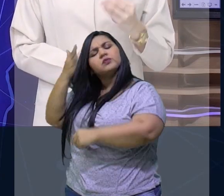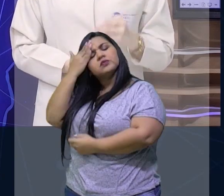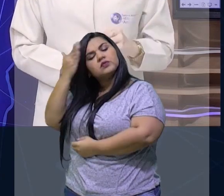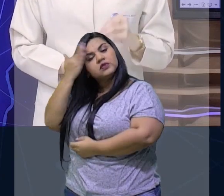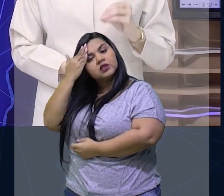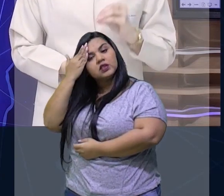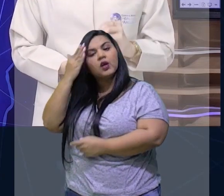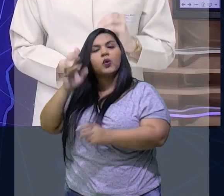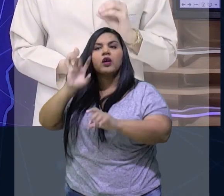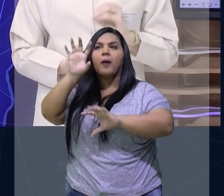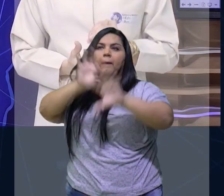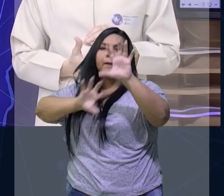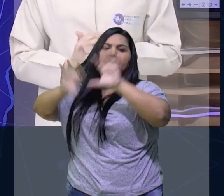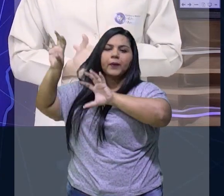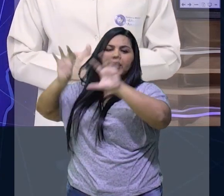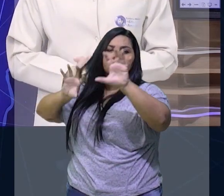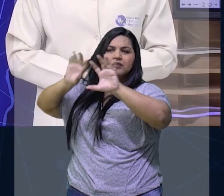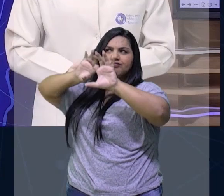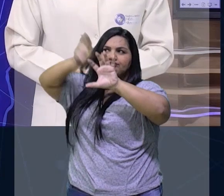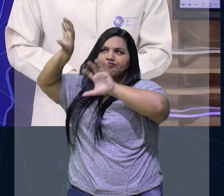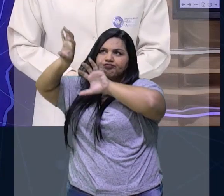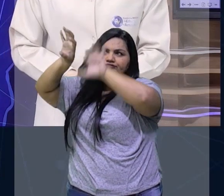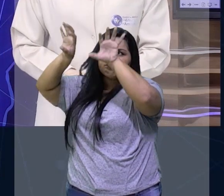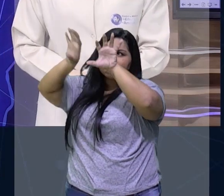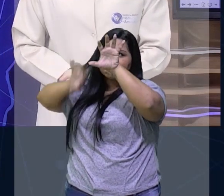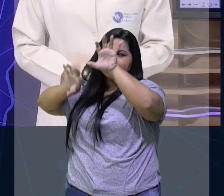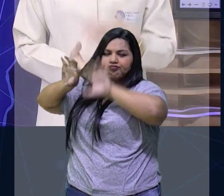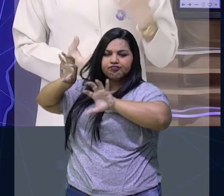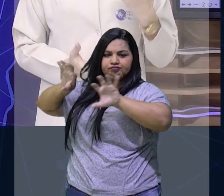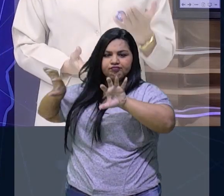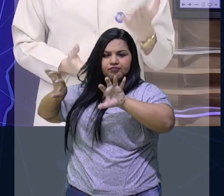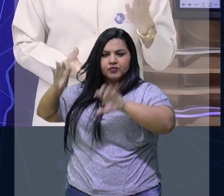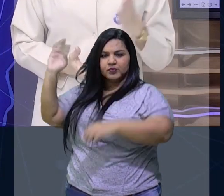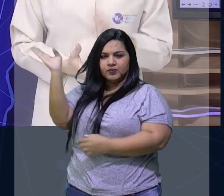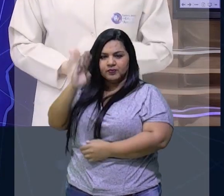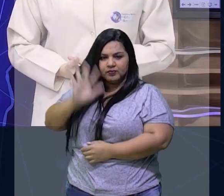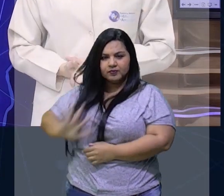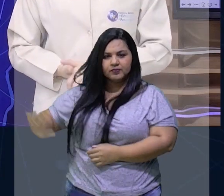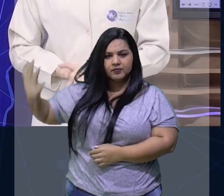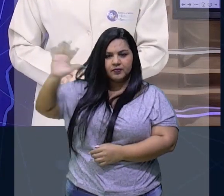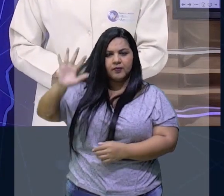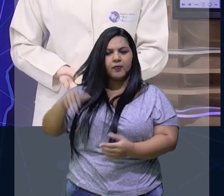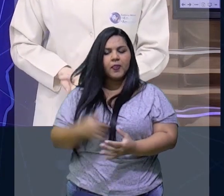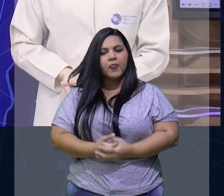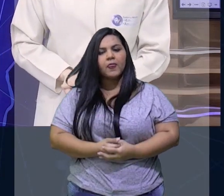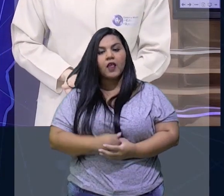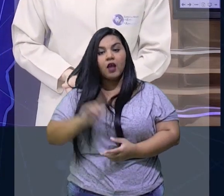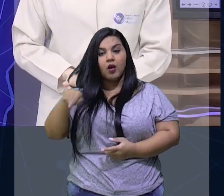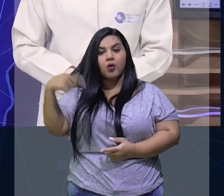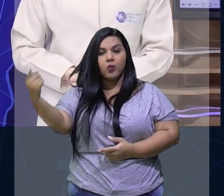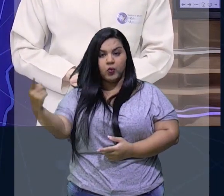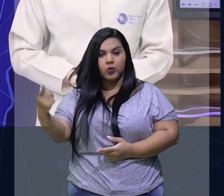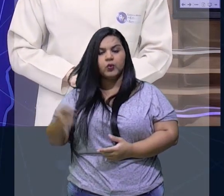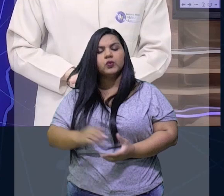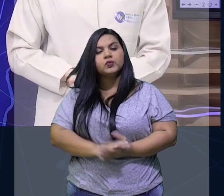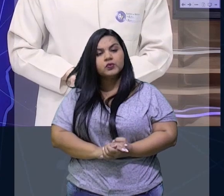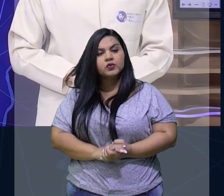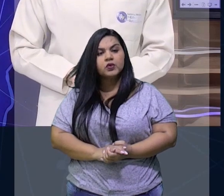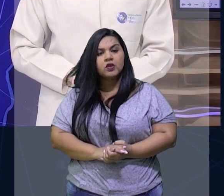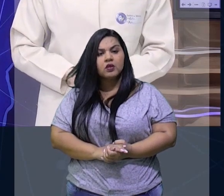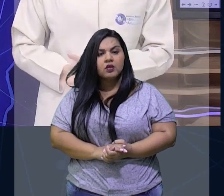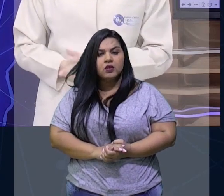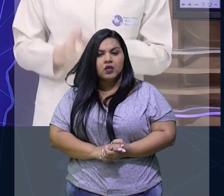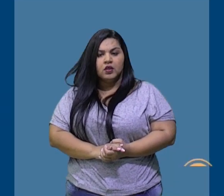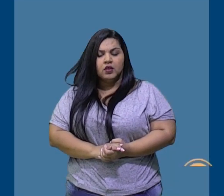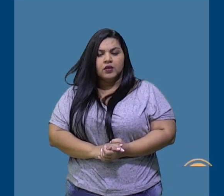é a divisão política do território brasileiro. Aí vamos ao próximo elemento, que é a escala, né? Então,